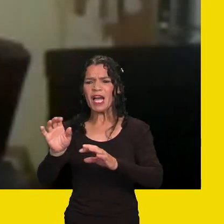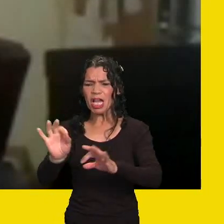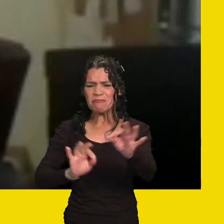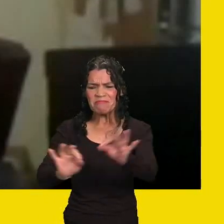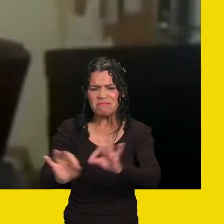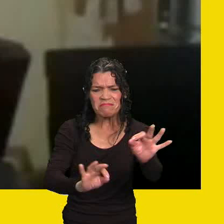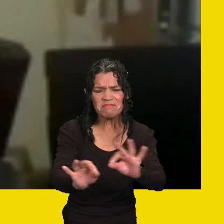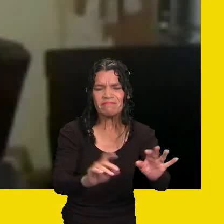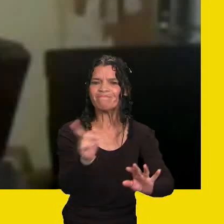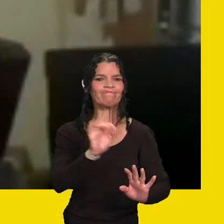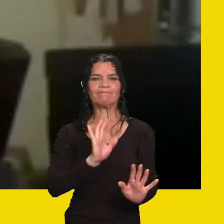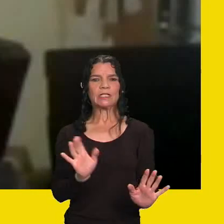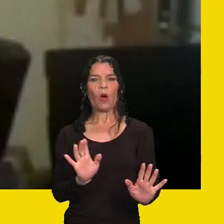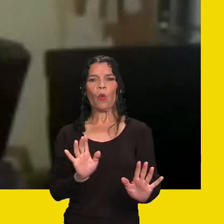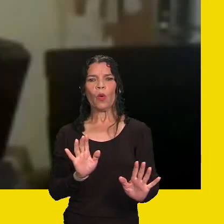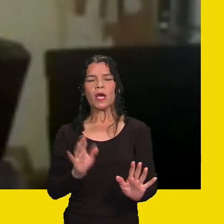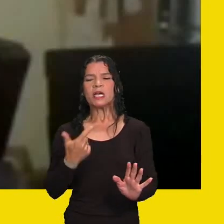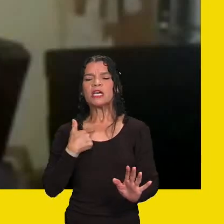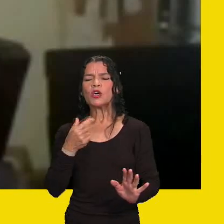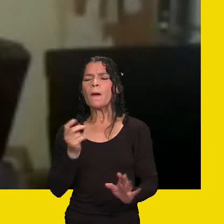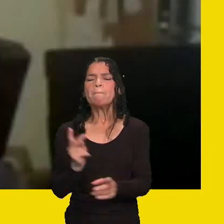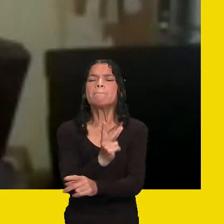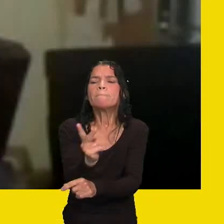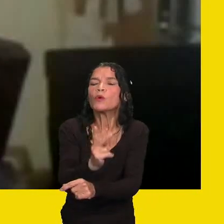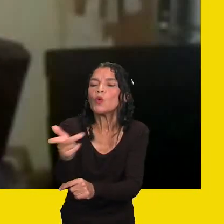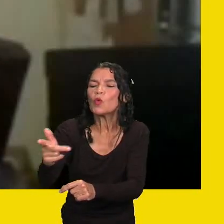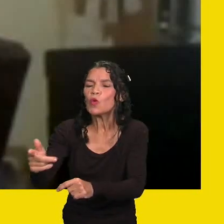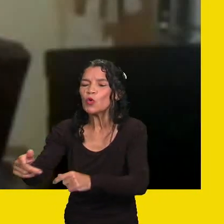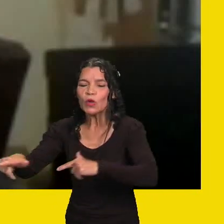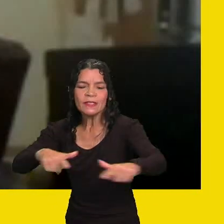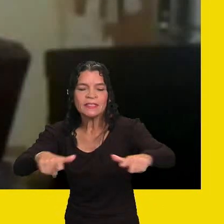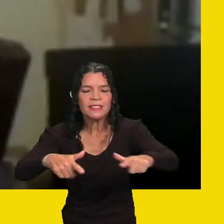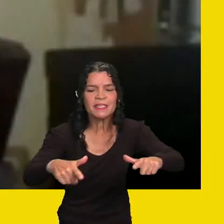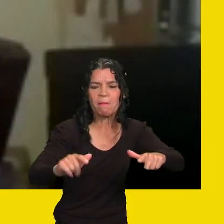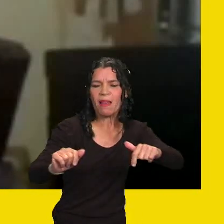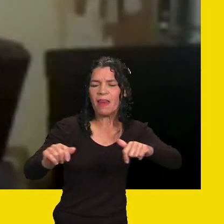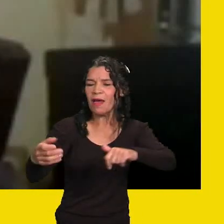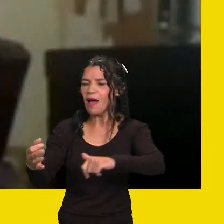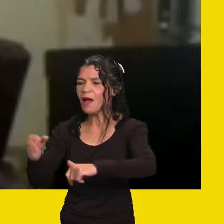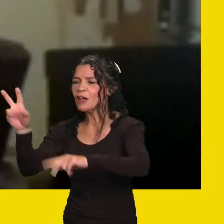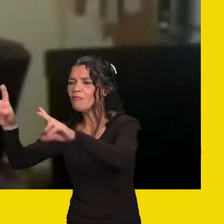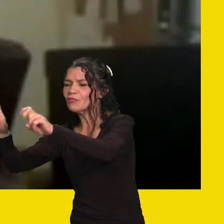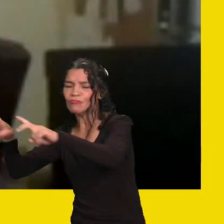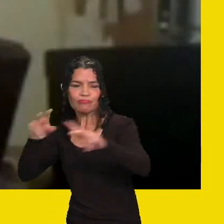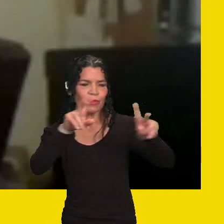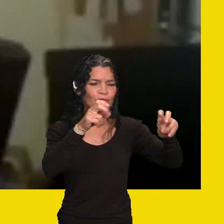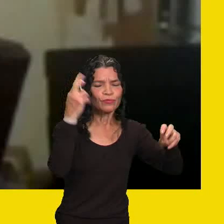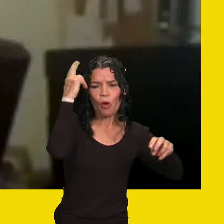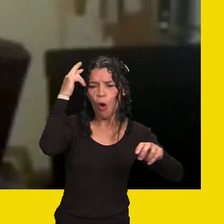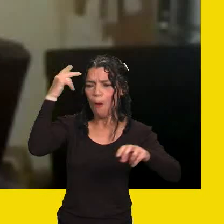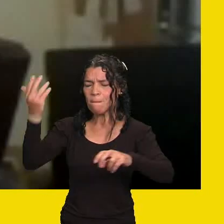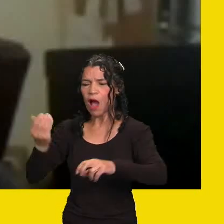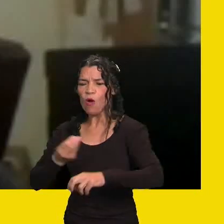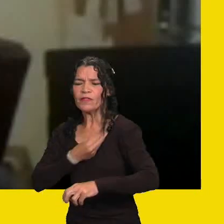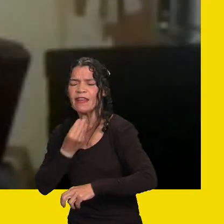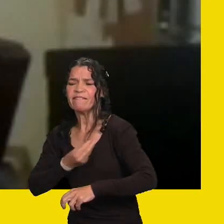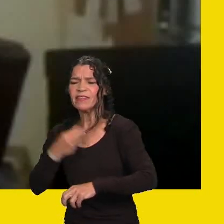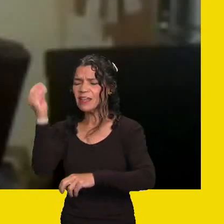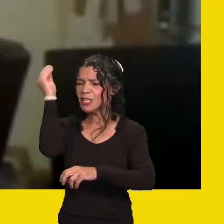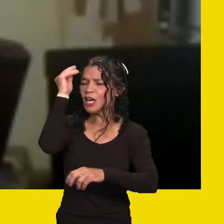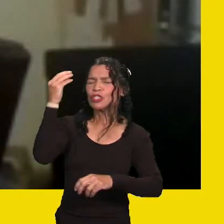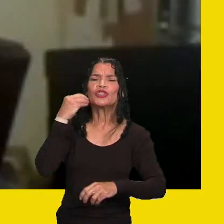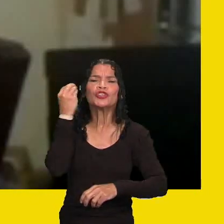minha sala de aula, a gente procura trabalhar, a gente tem os assuntos comuns, as nossas discussões, mas